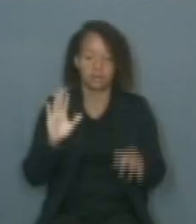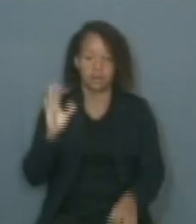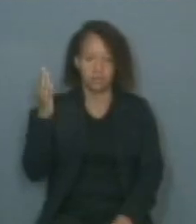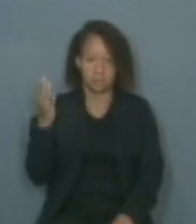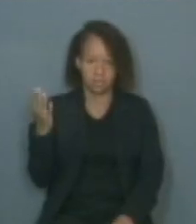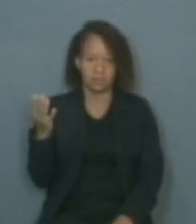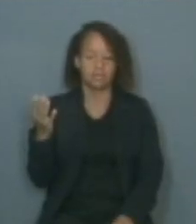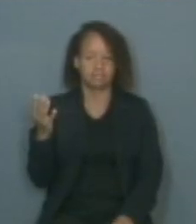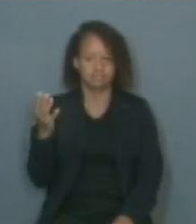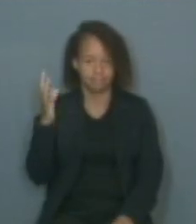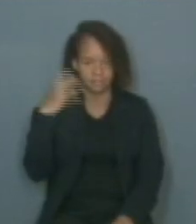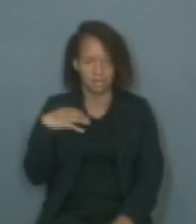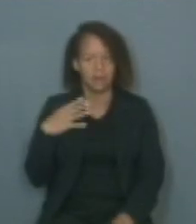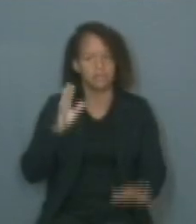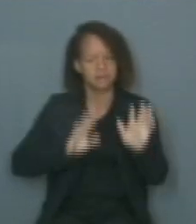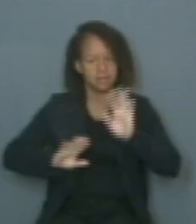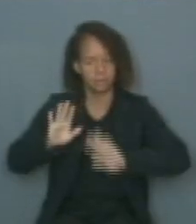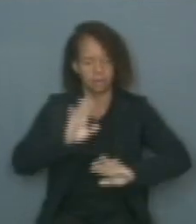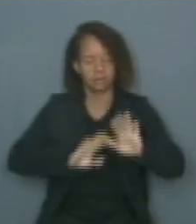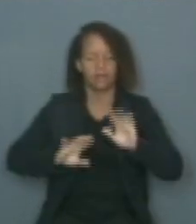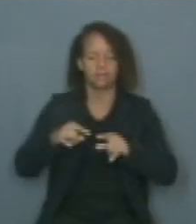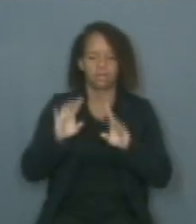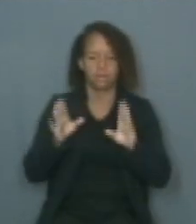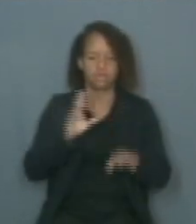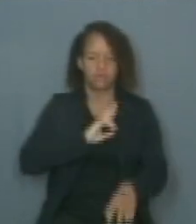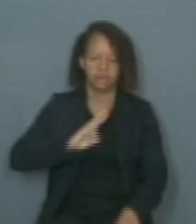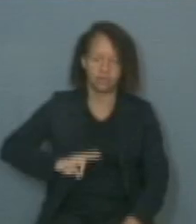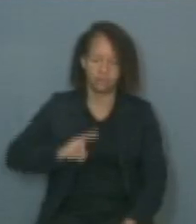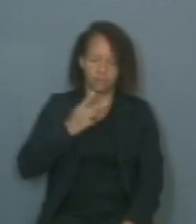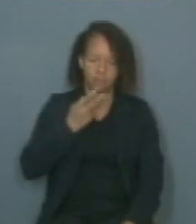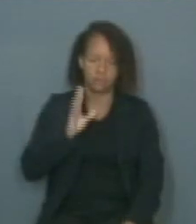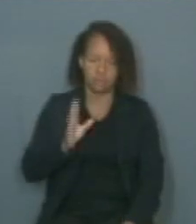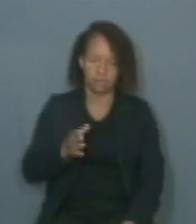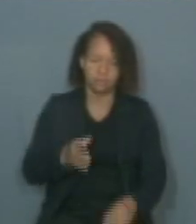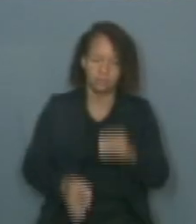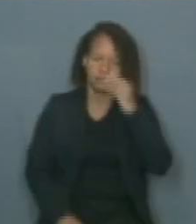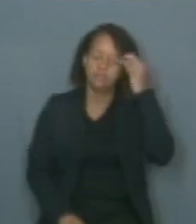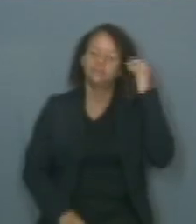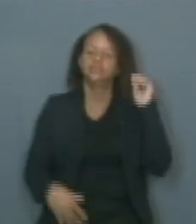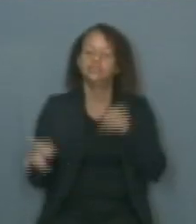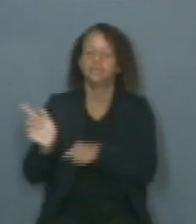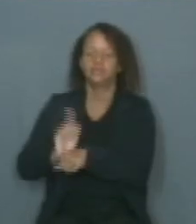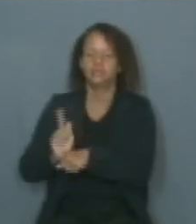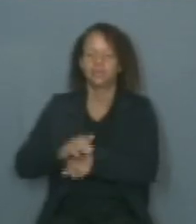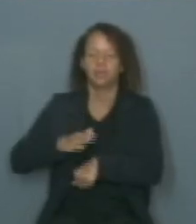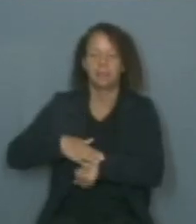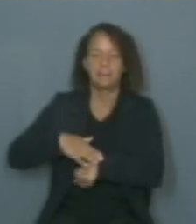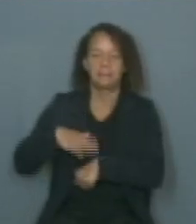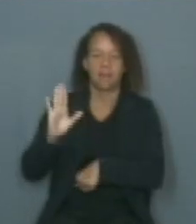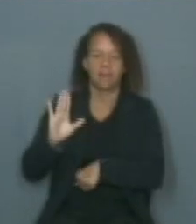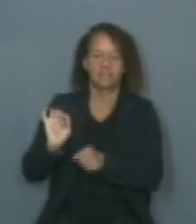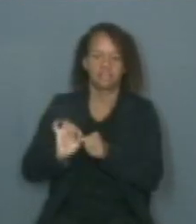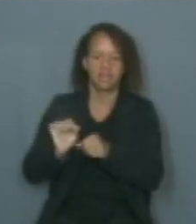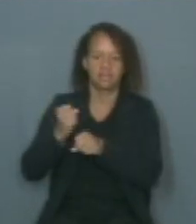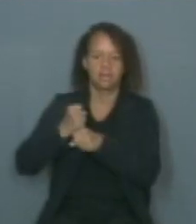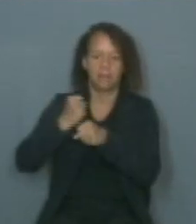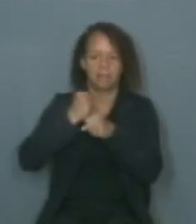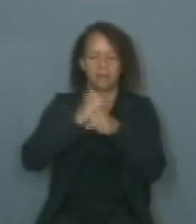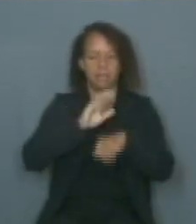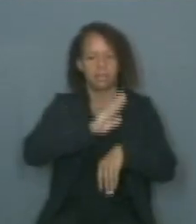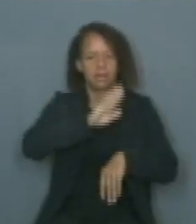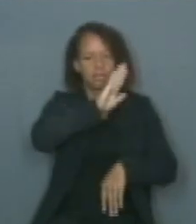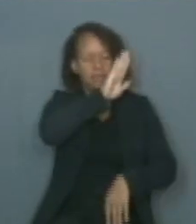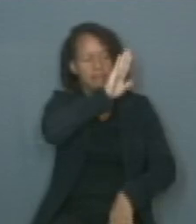crítica, e a gente tem que ter cuidado, porque, como o vereador mesmo falou, é a gestão que mais faz obra em área de